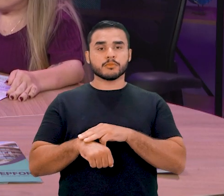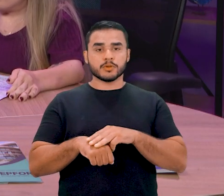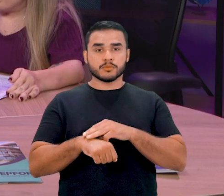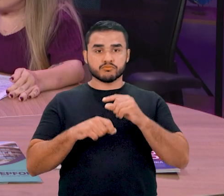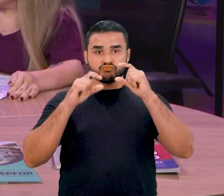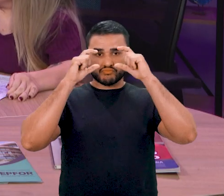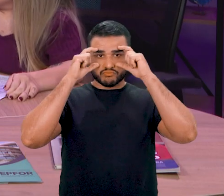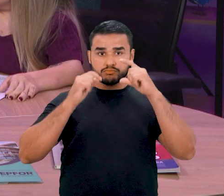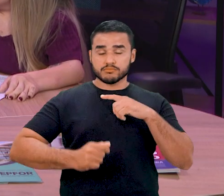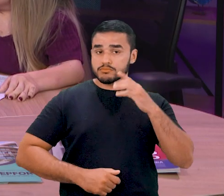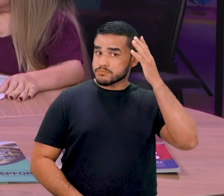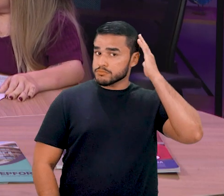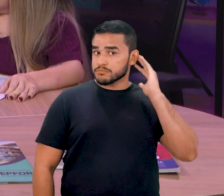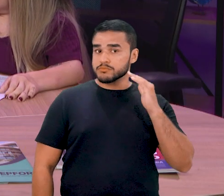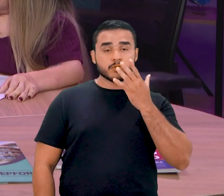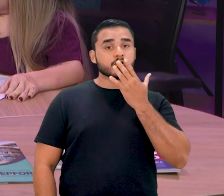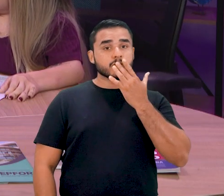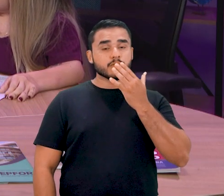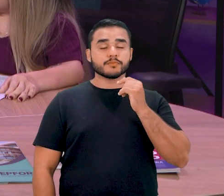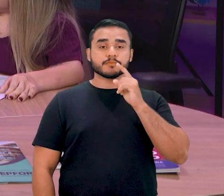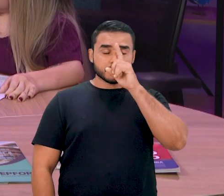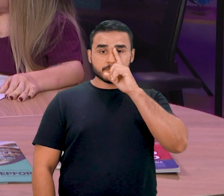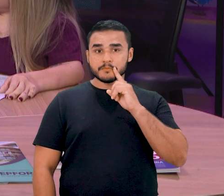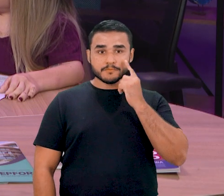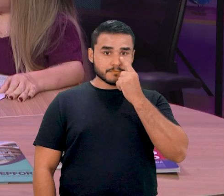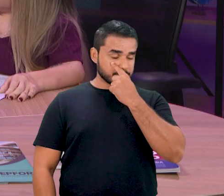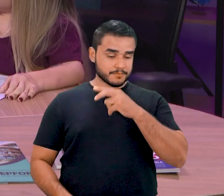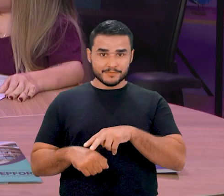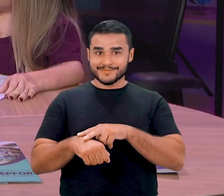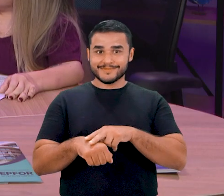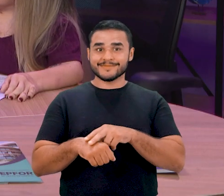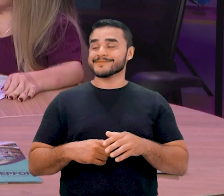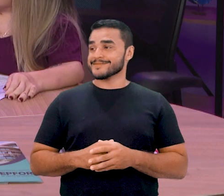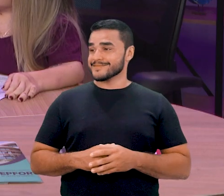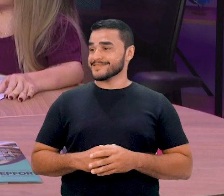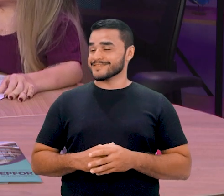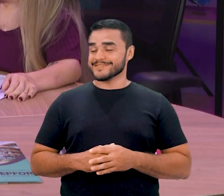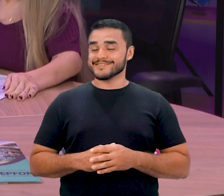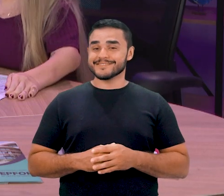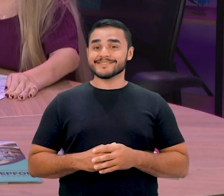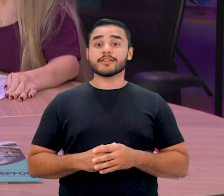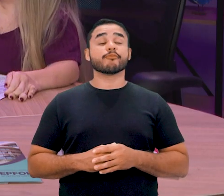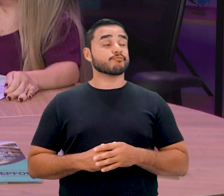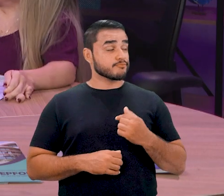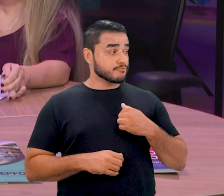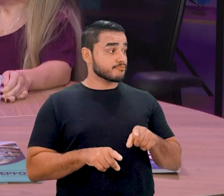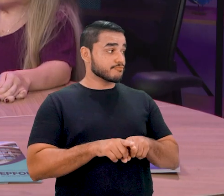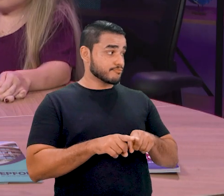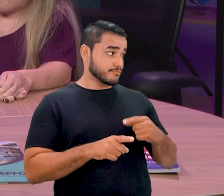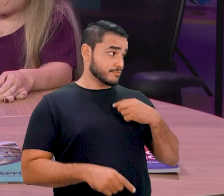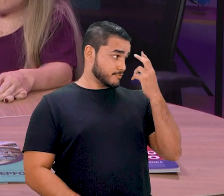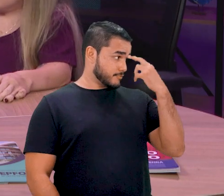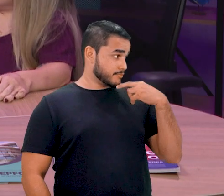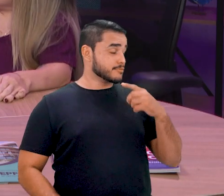loiros, compridos e olhos verdes. Belíssima. Né, Estrela? Agora é minha vez, né? É. Porque cego também se